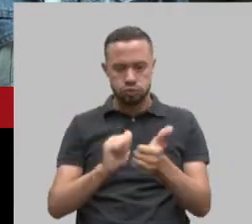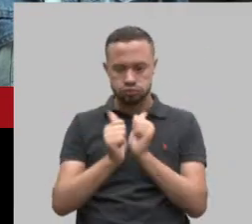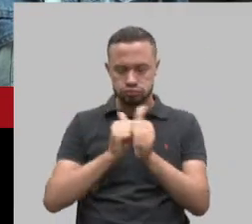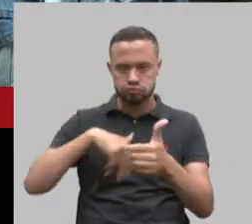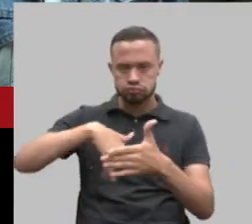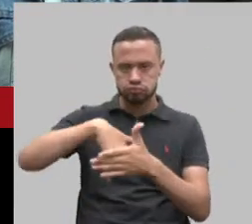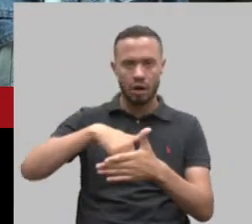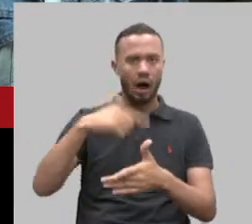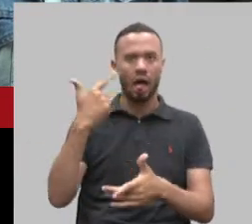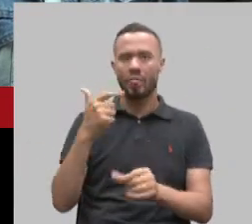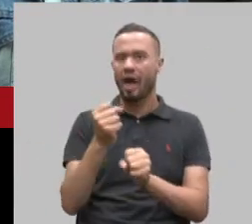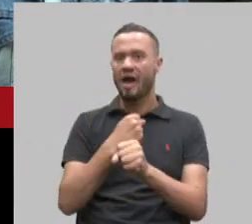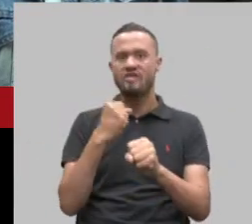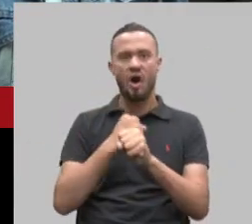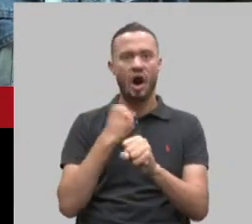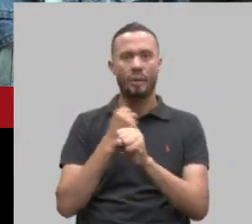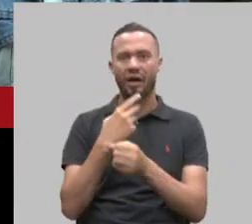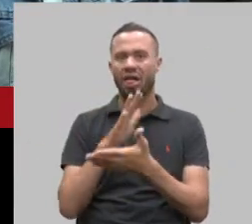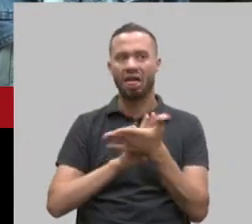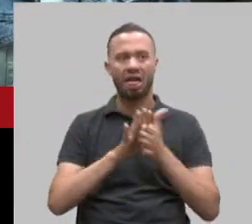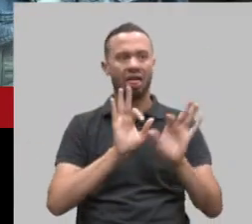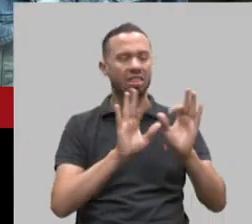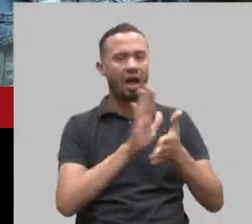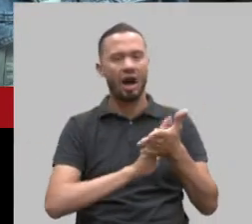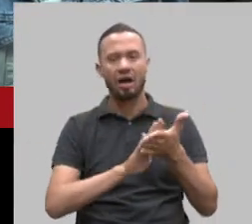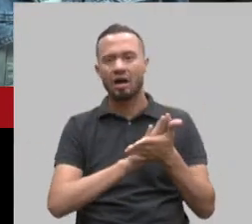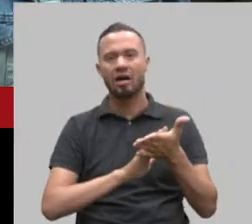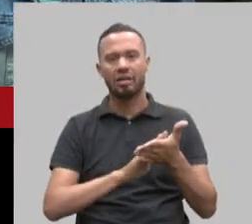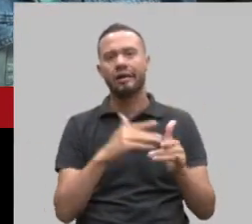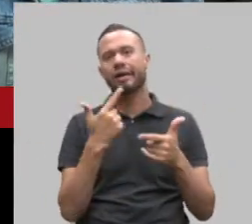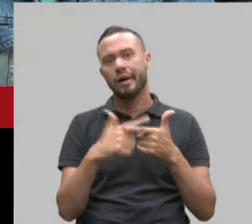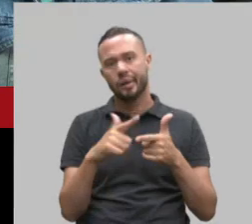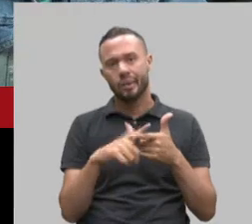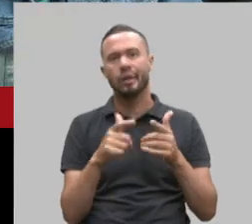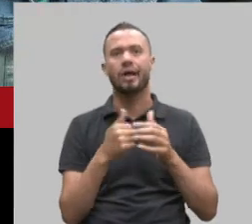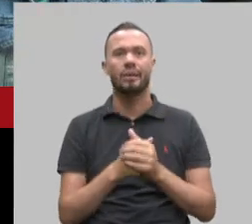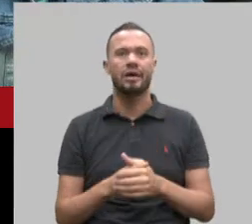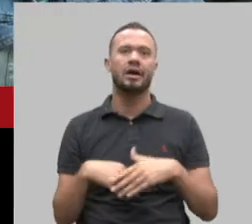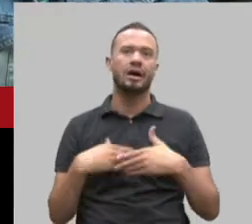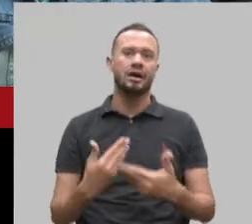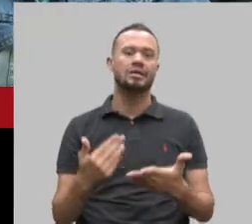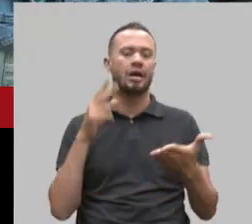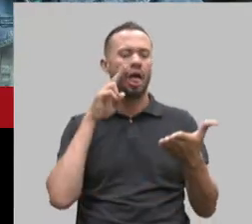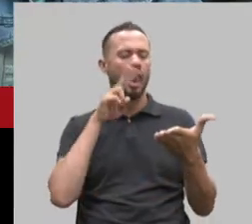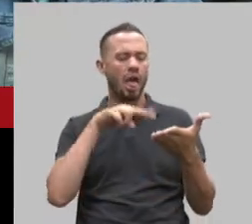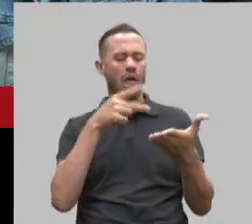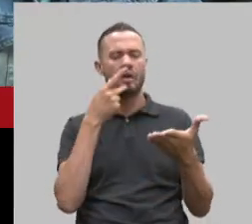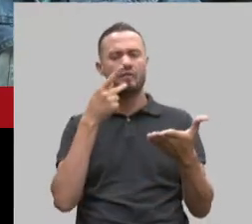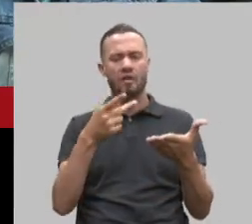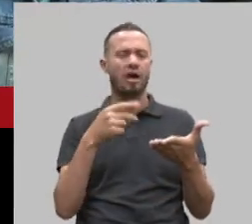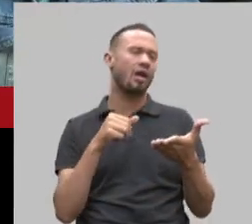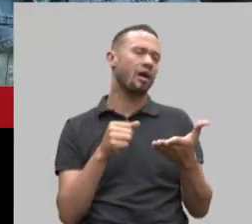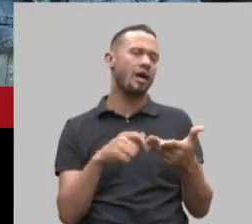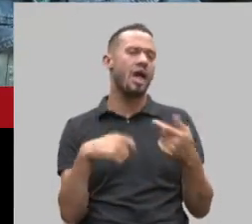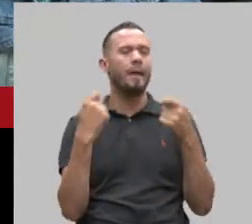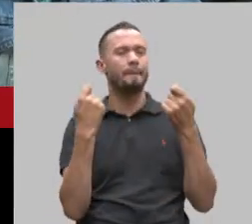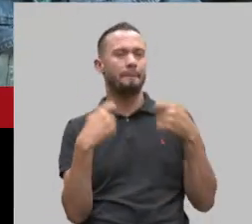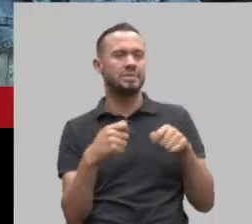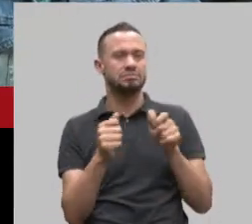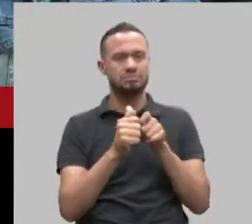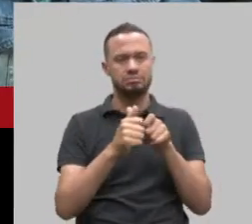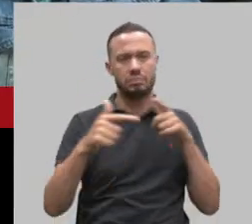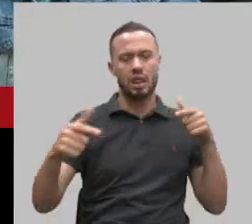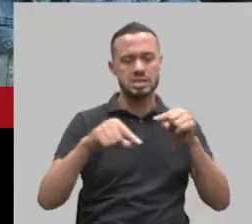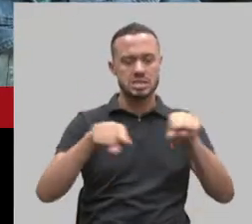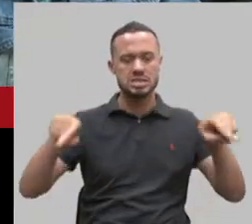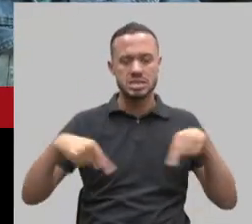o processo licitatório é outro problema aí tá aqui a criação de salas eh de informática e de